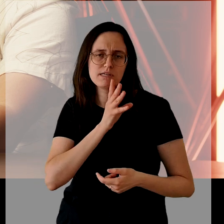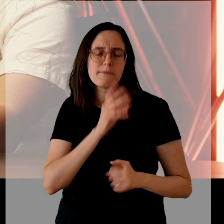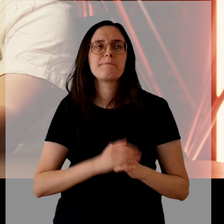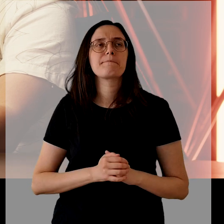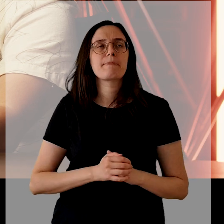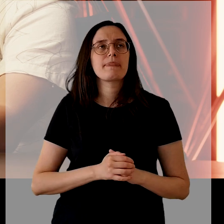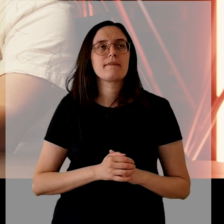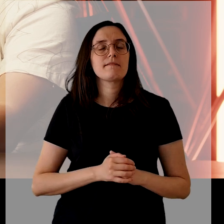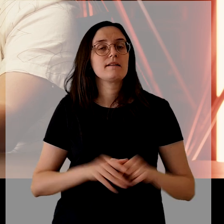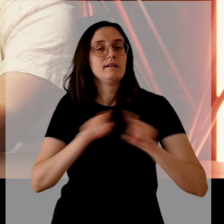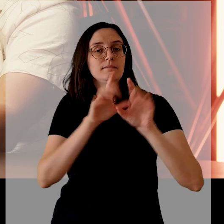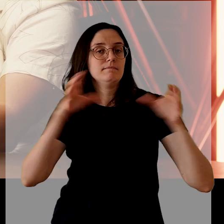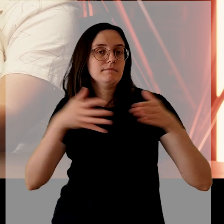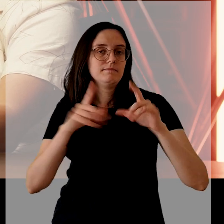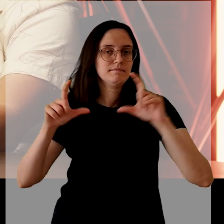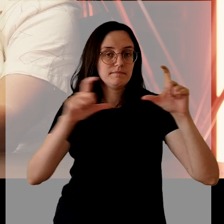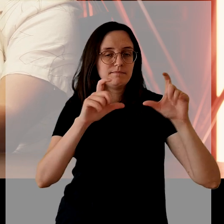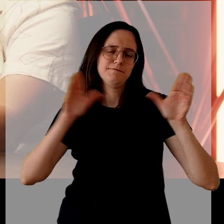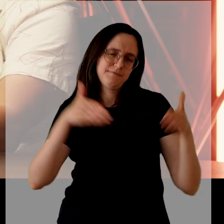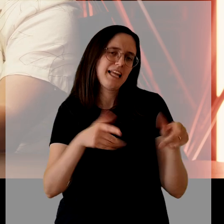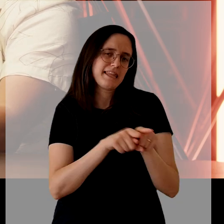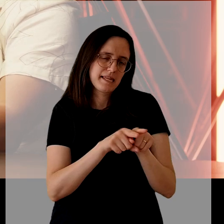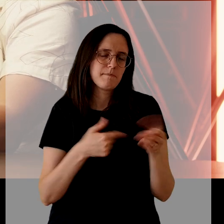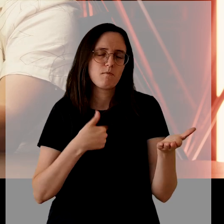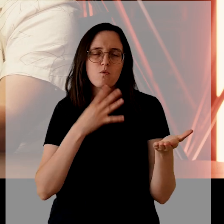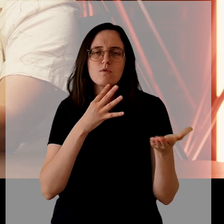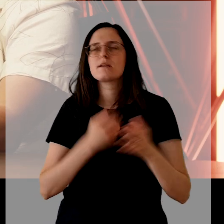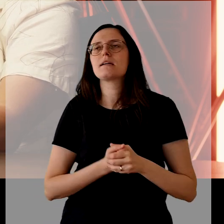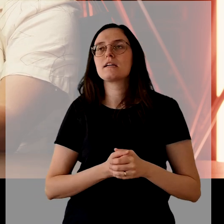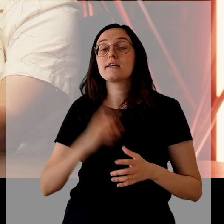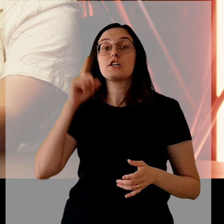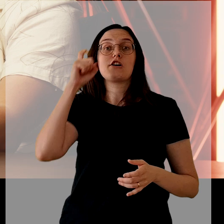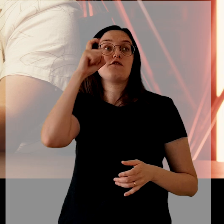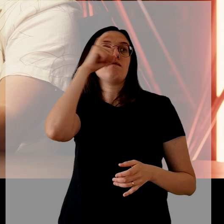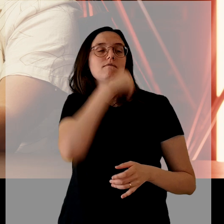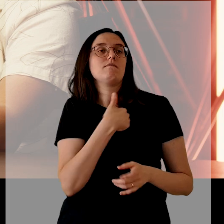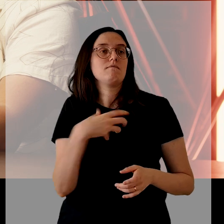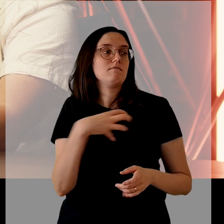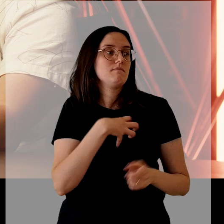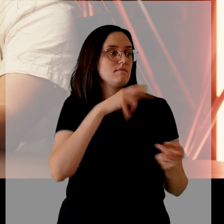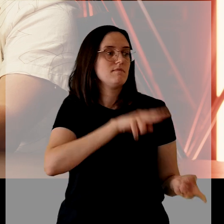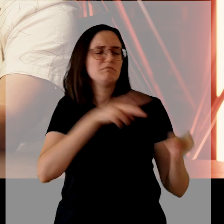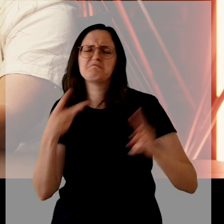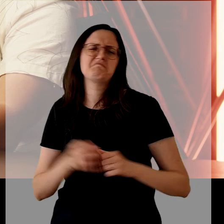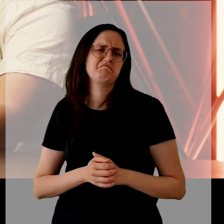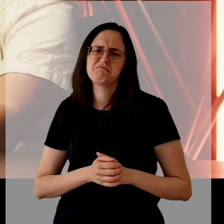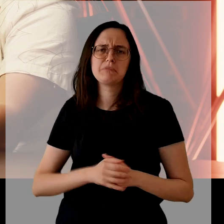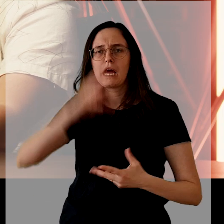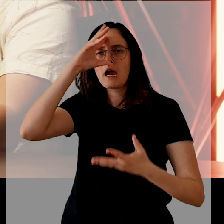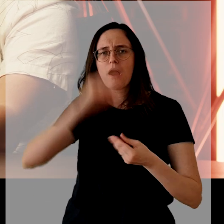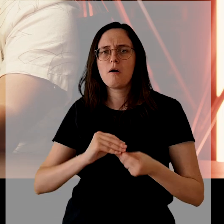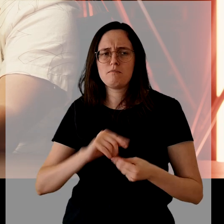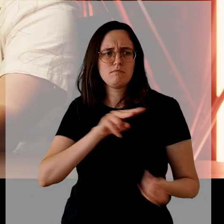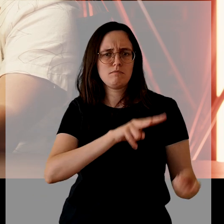e da equipe de fotografia em particular, né? Então não foi difícil fazer essa transição e entender